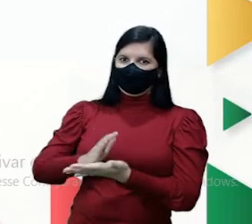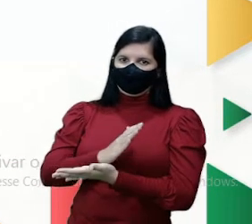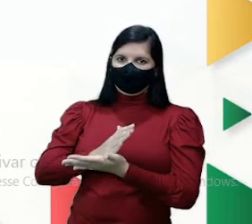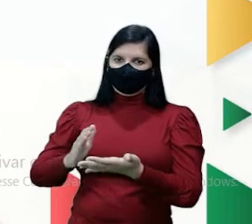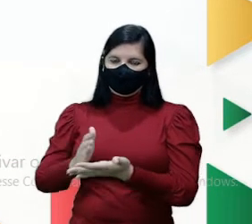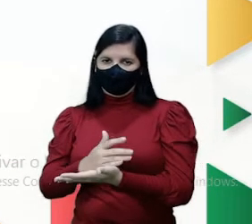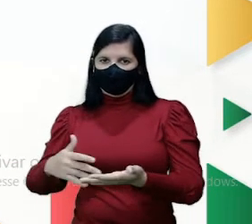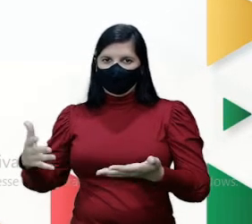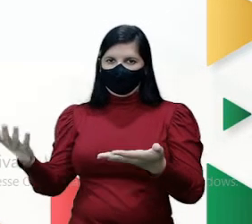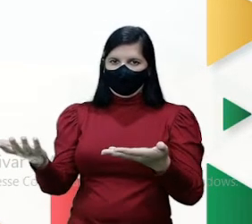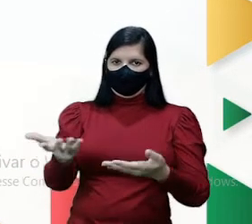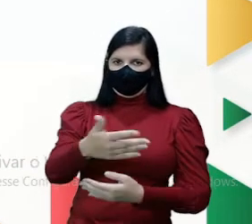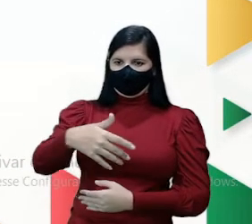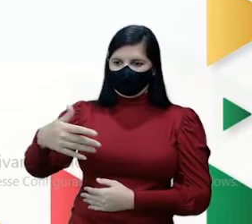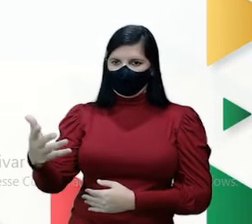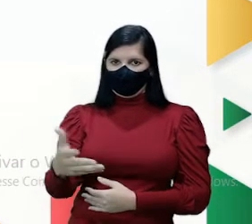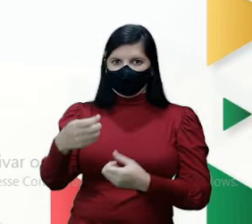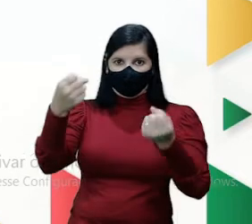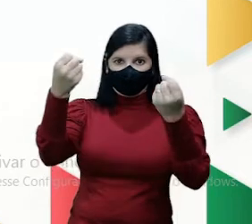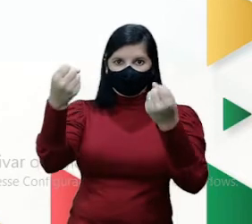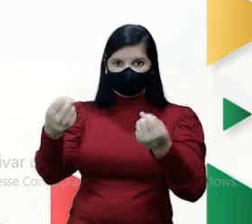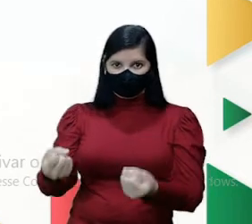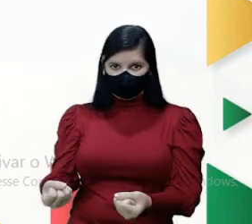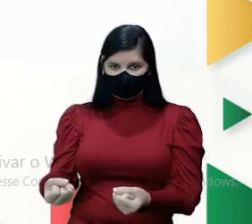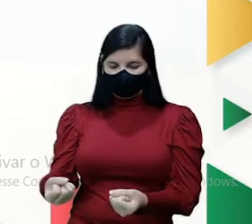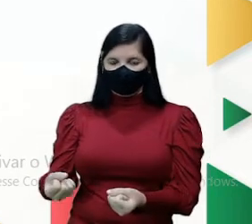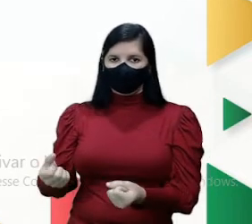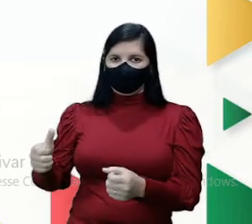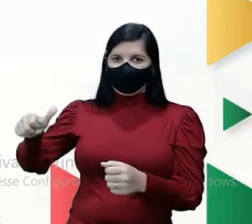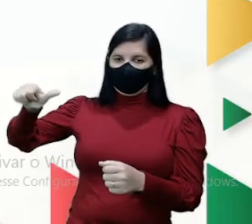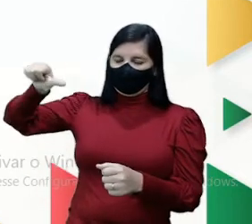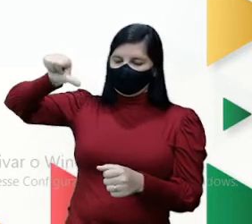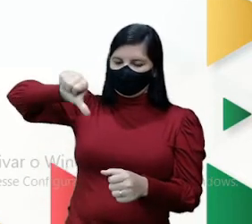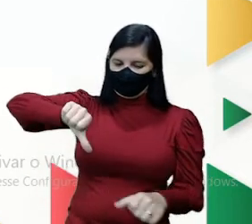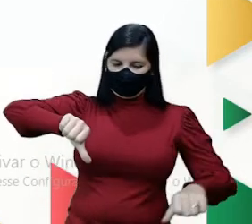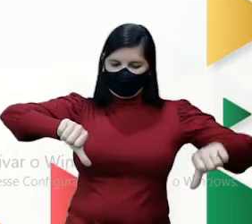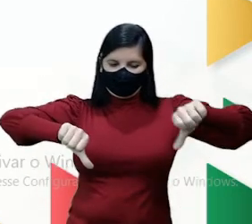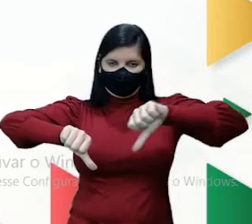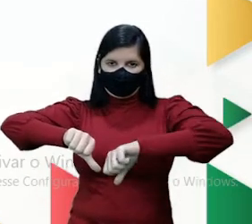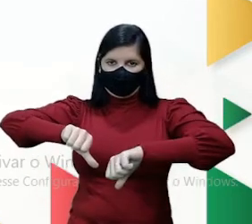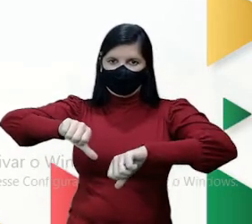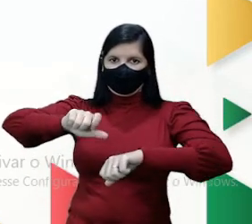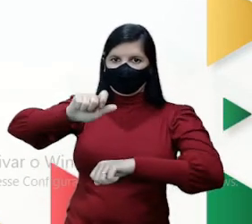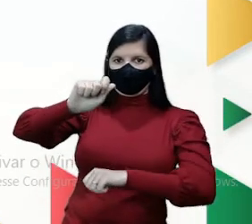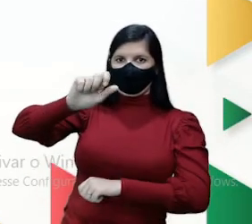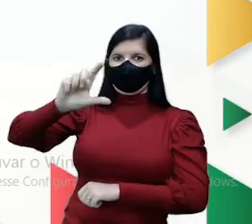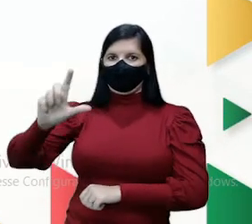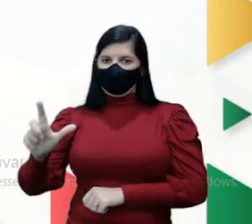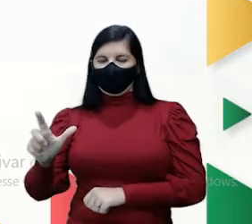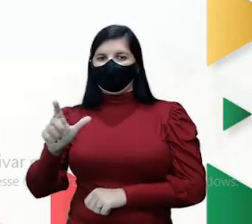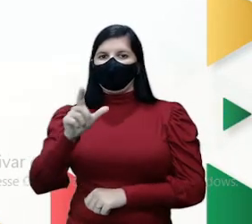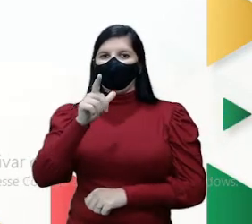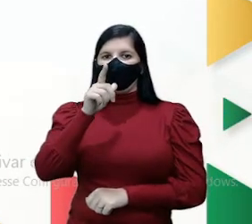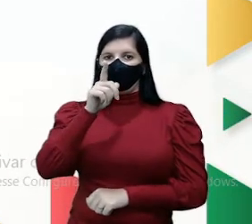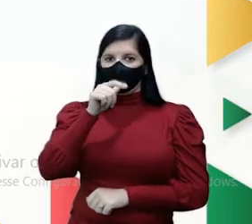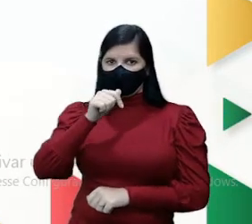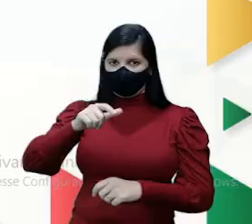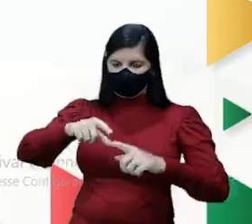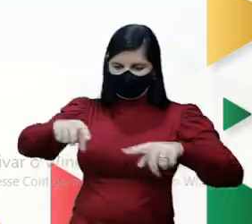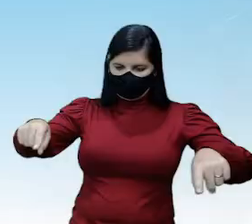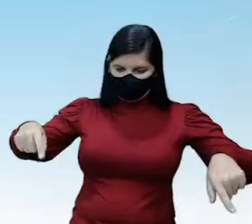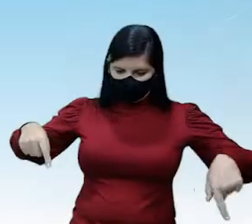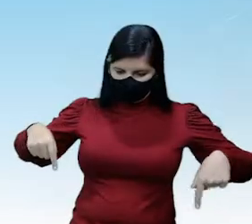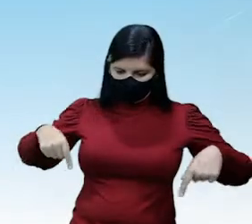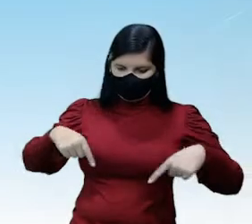essas partículas mais pesadas, é adicionado um sulfato de alumínio à água que é captada, que é um